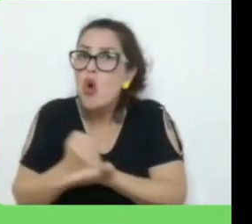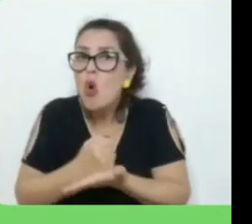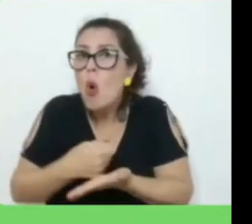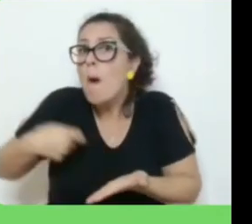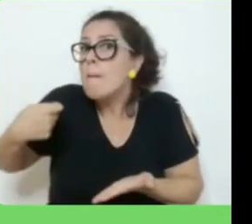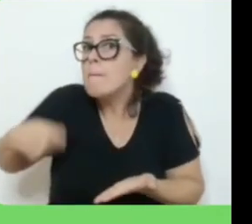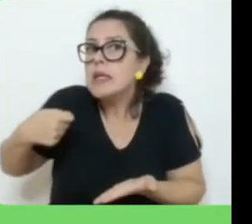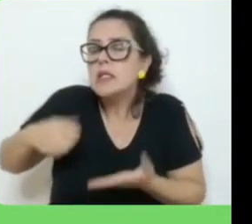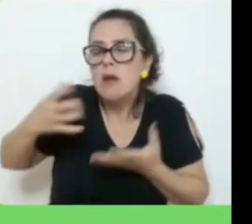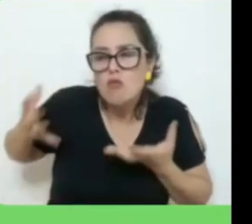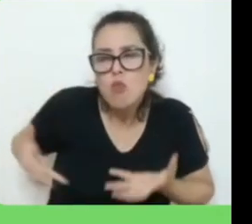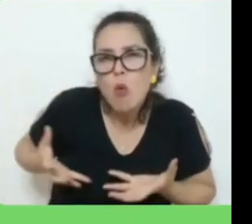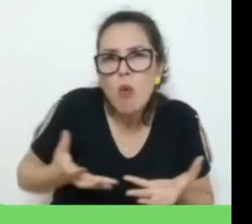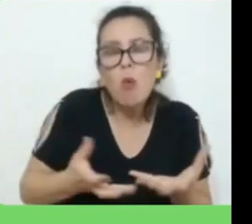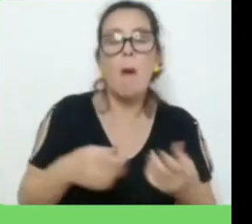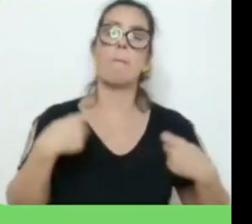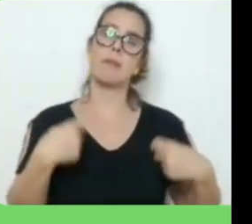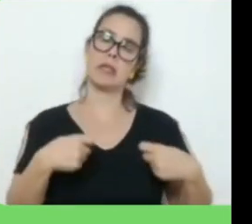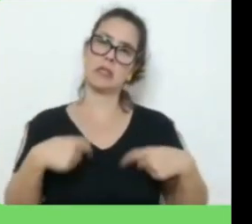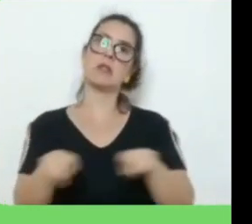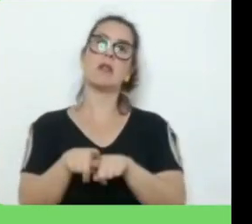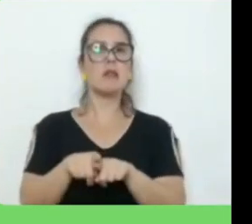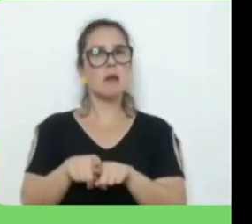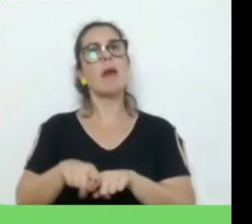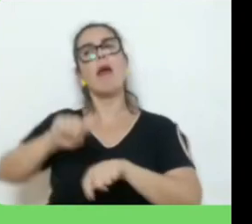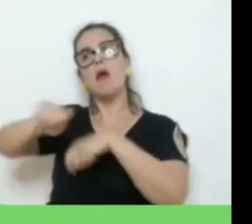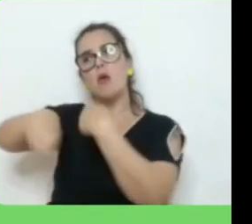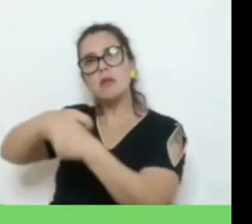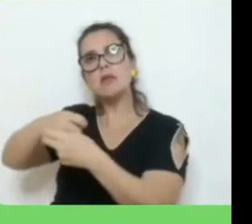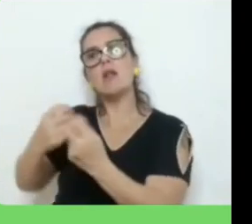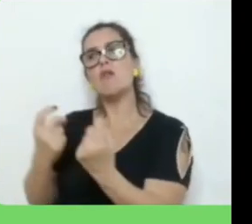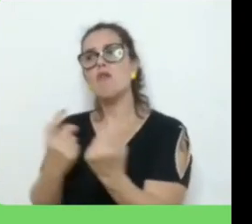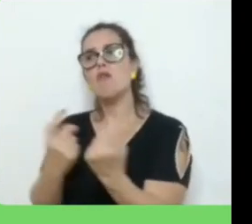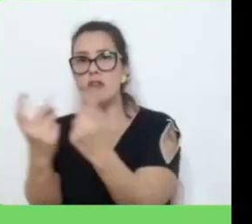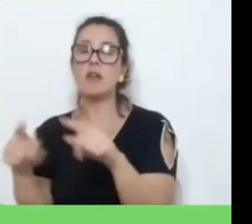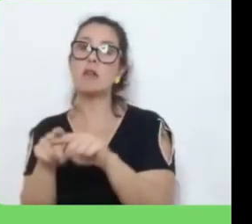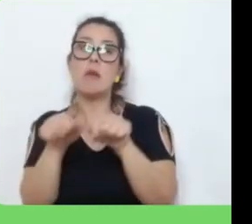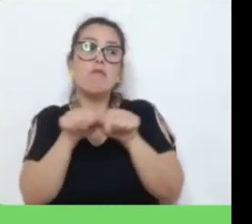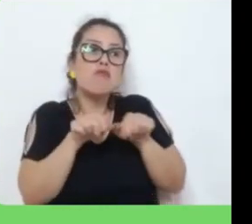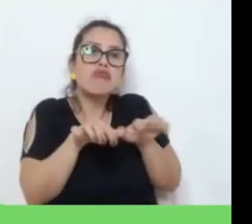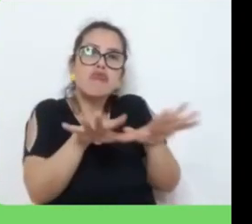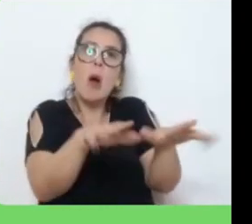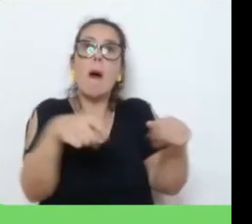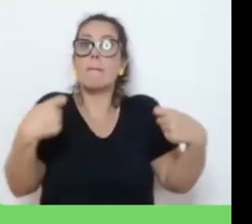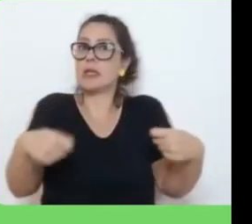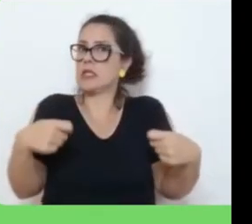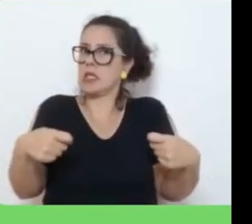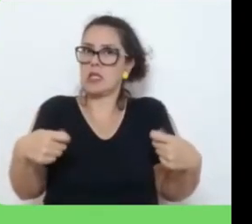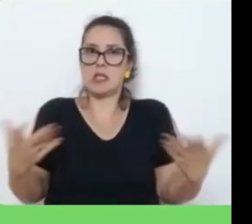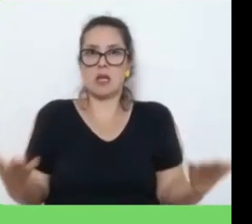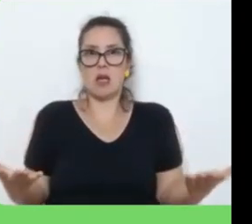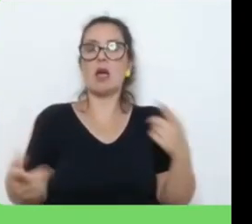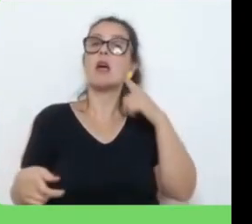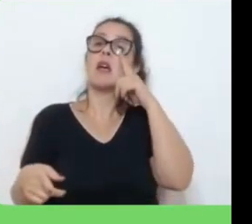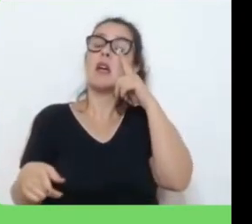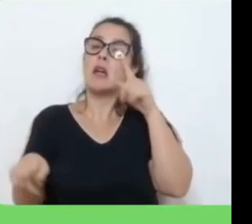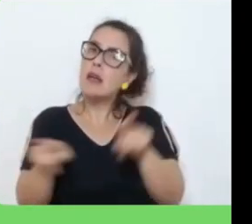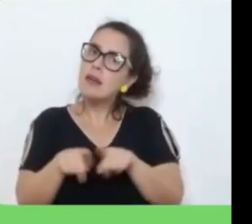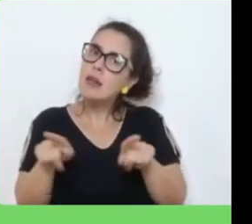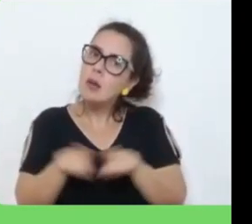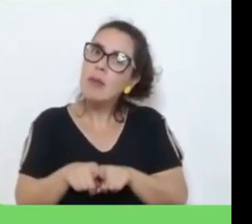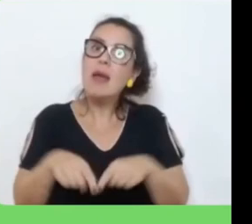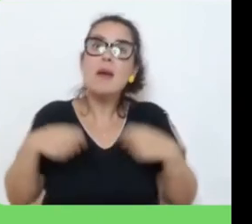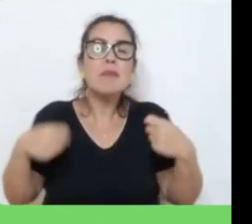incentivados eles precisam ser comercializados eles precis precisam ser distribuídos e também eh precisam estar em